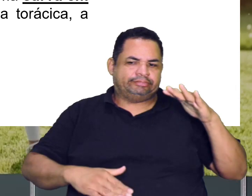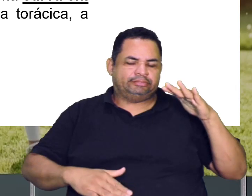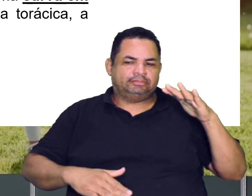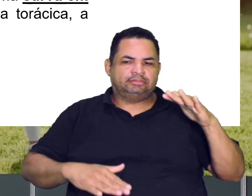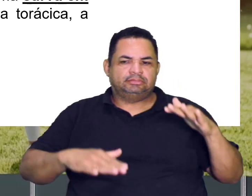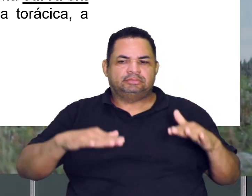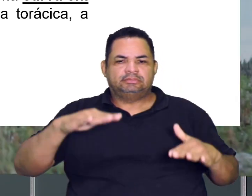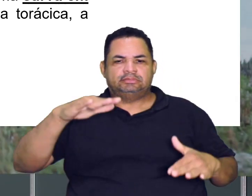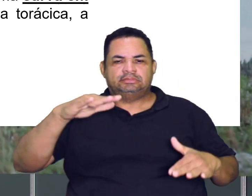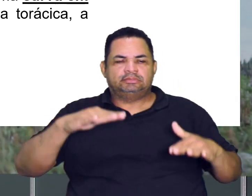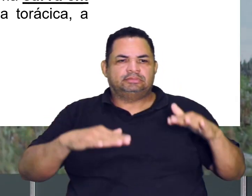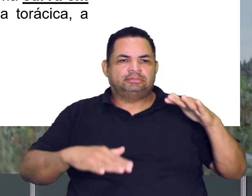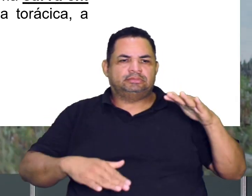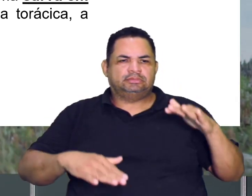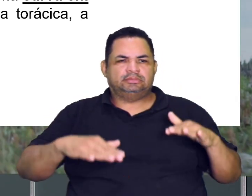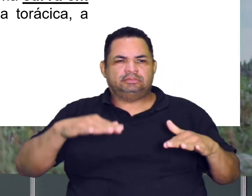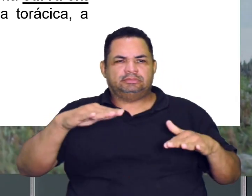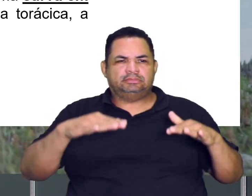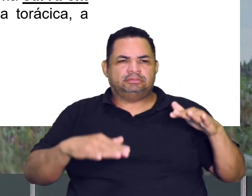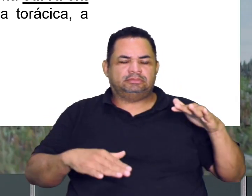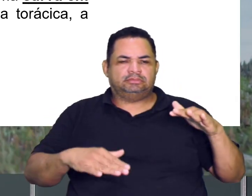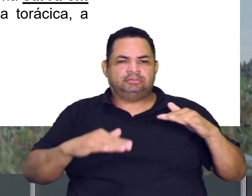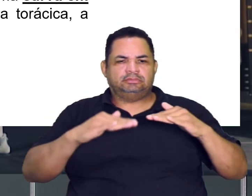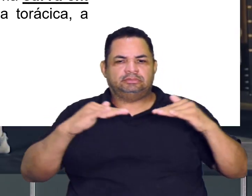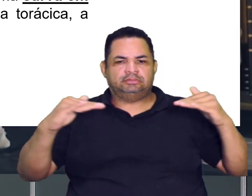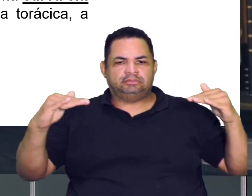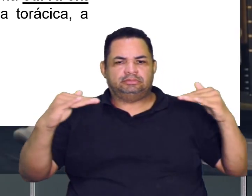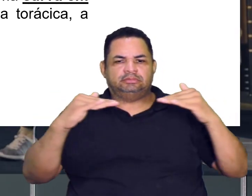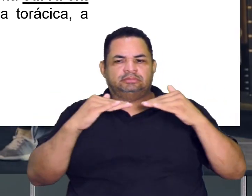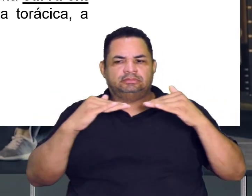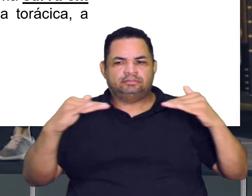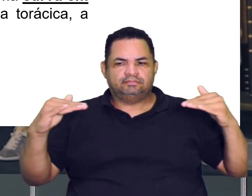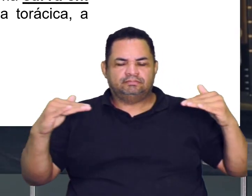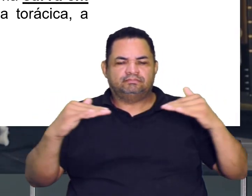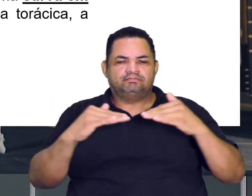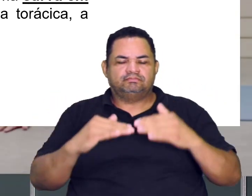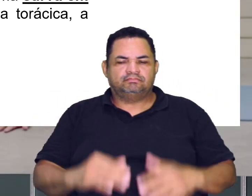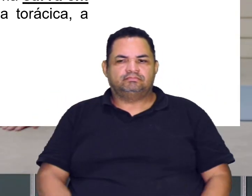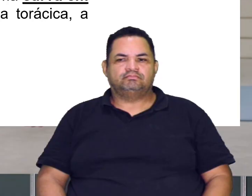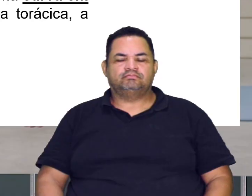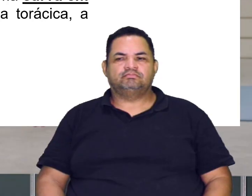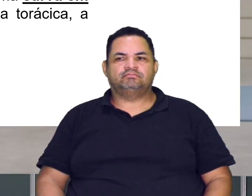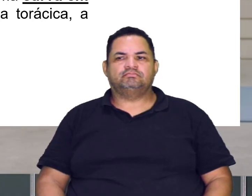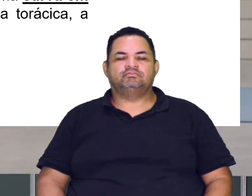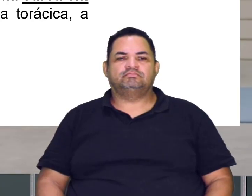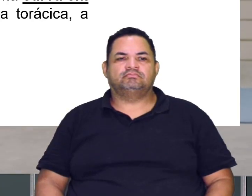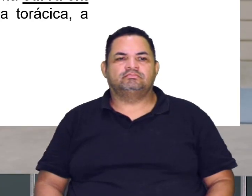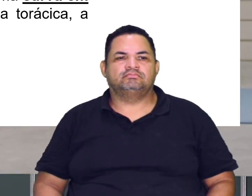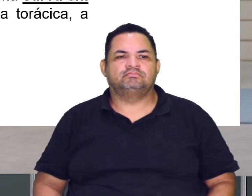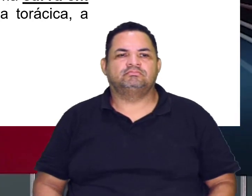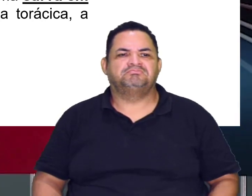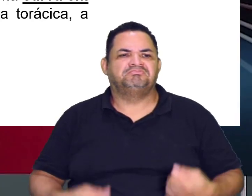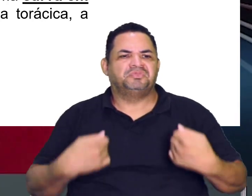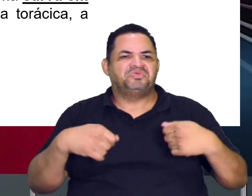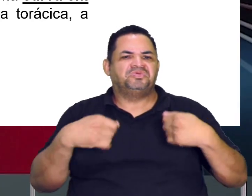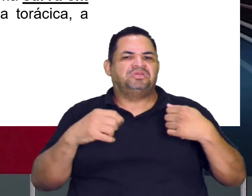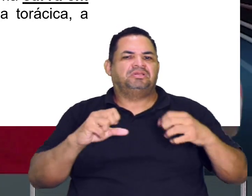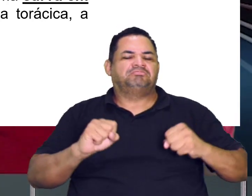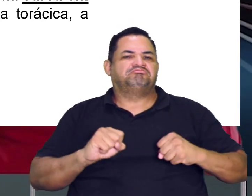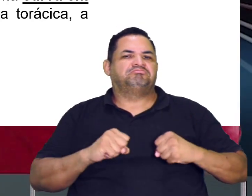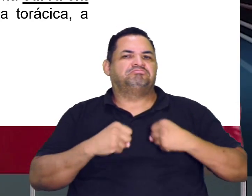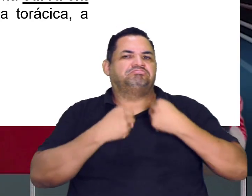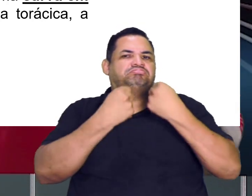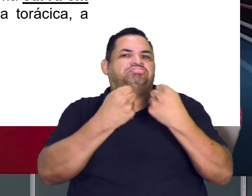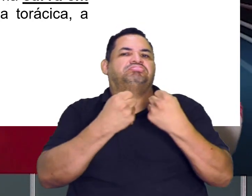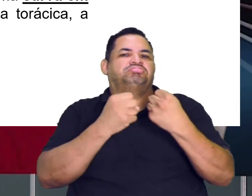descompensação, um desequilíbrio aí no nivelamento aí da minha coluna, tudo bem? Lembra que a gente não precisa fazer um esforço